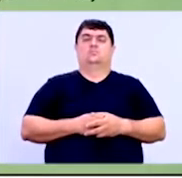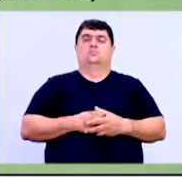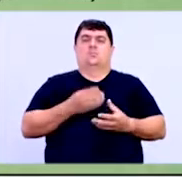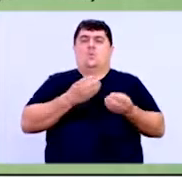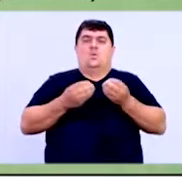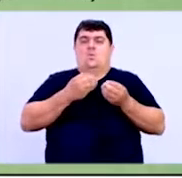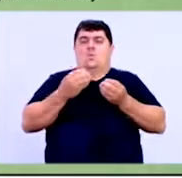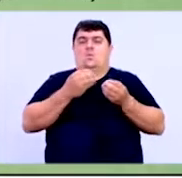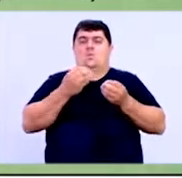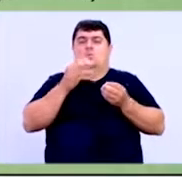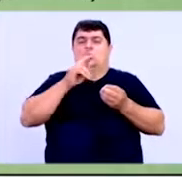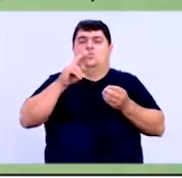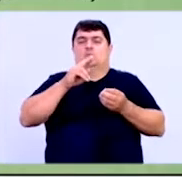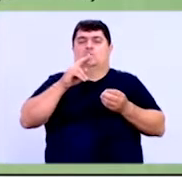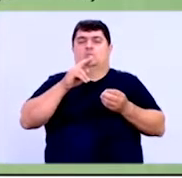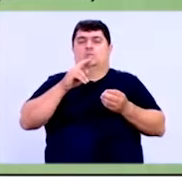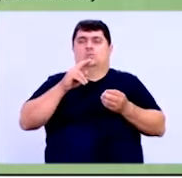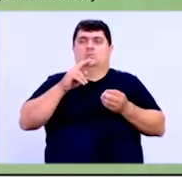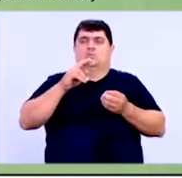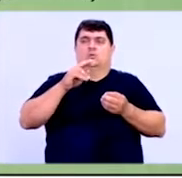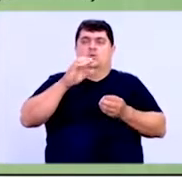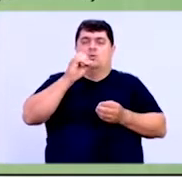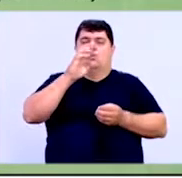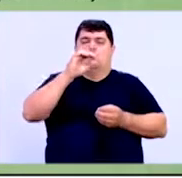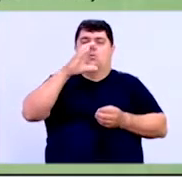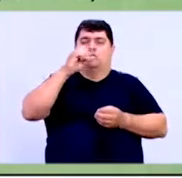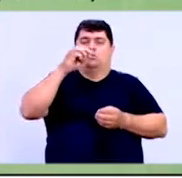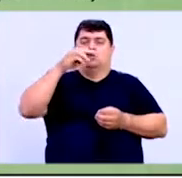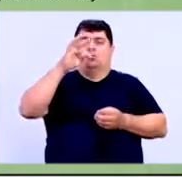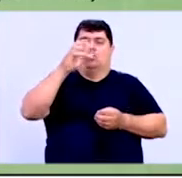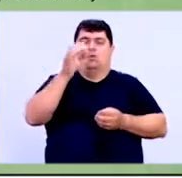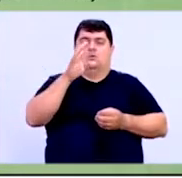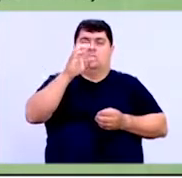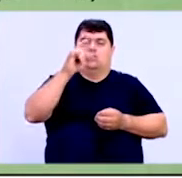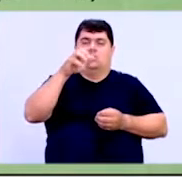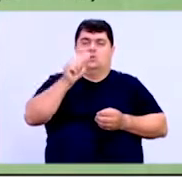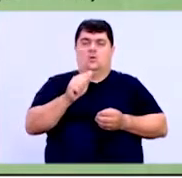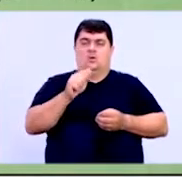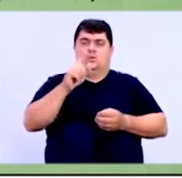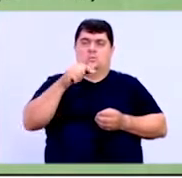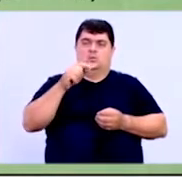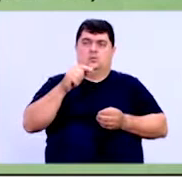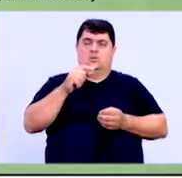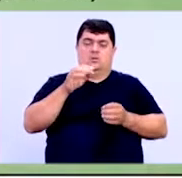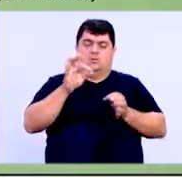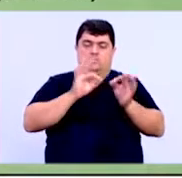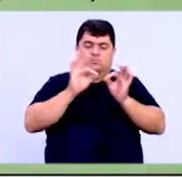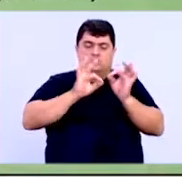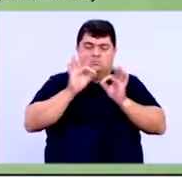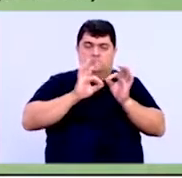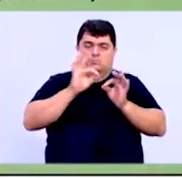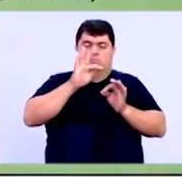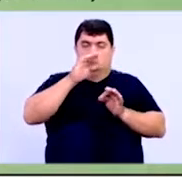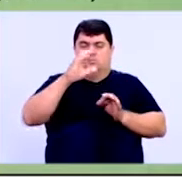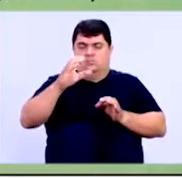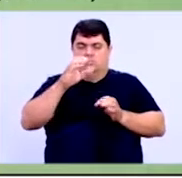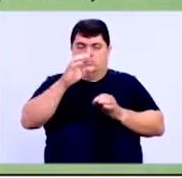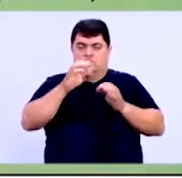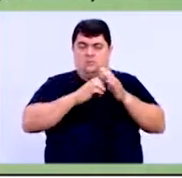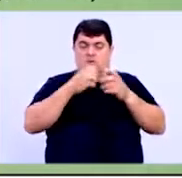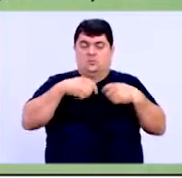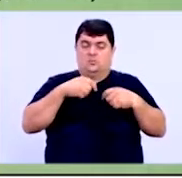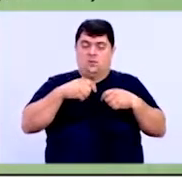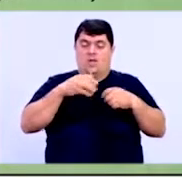orçamento de caixa? Você pode me ajudar, Denise? Sim, o fluxo de caixa de uma empresa é algo simples, porém exige bastante